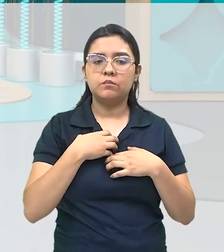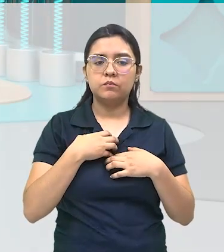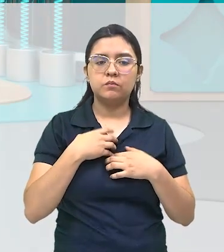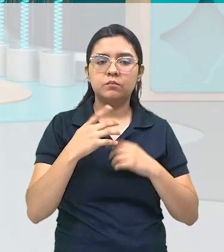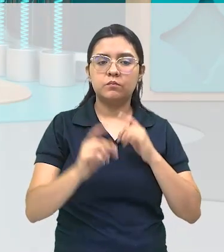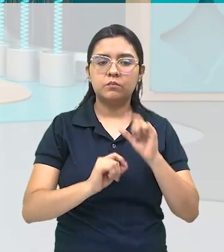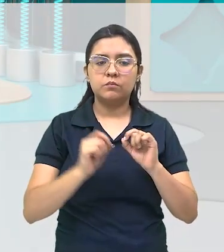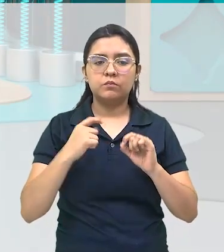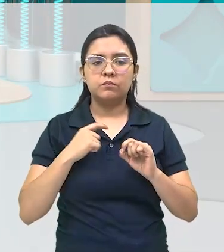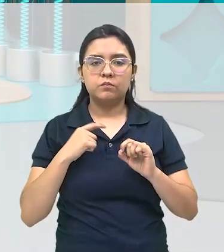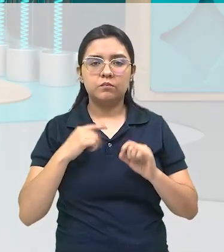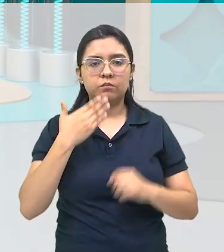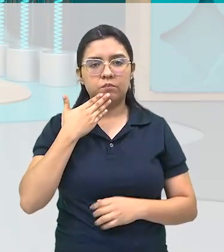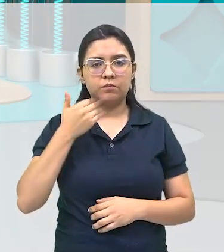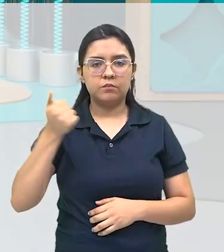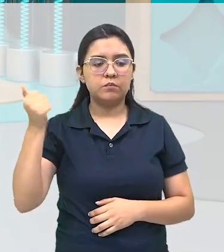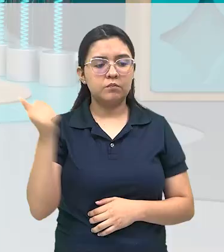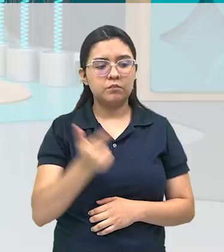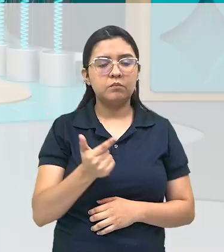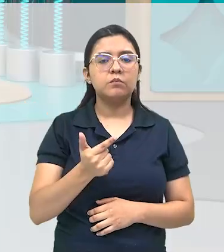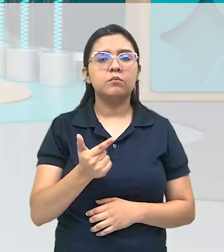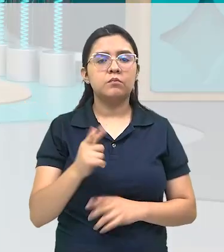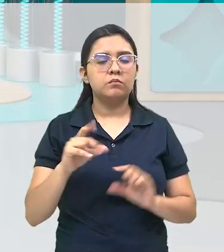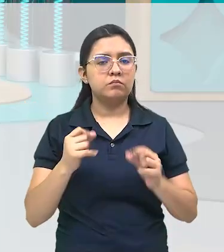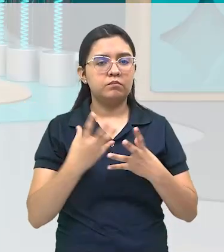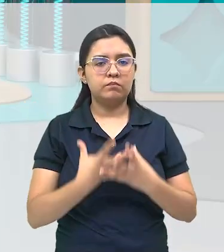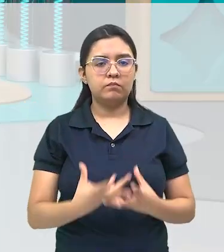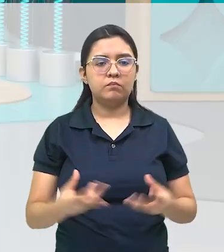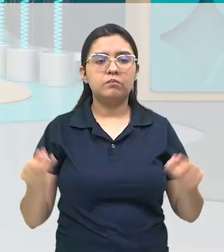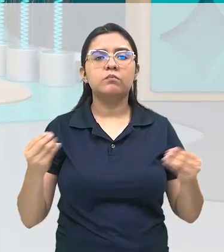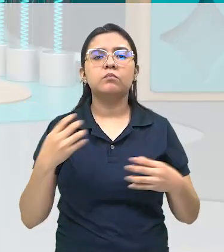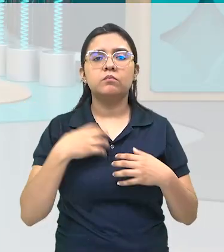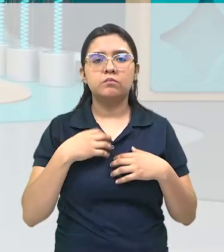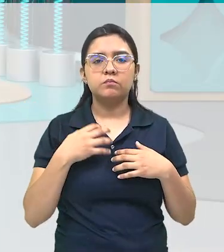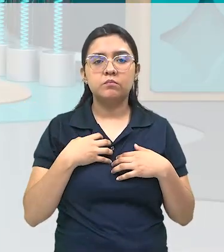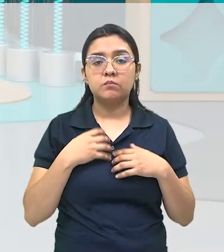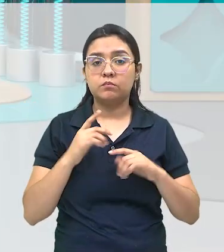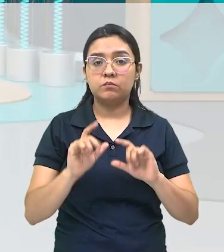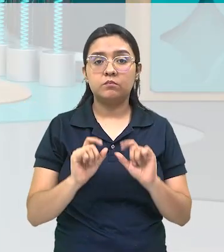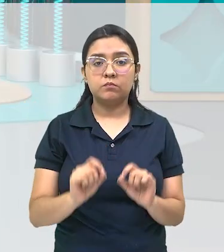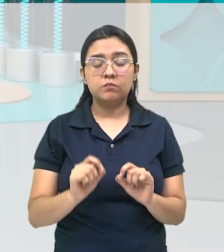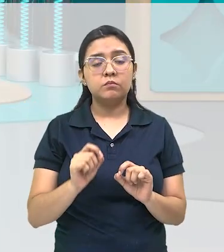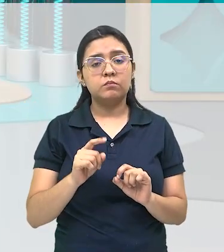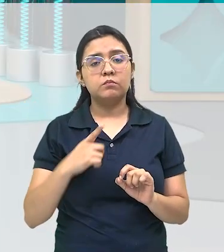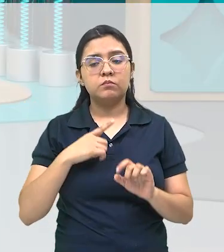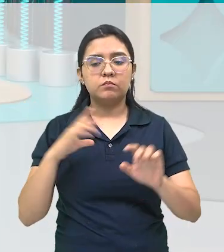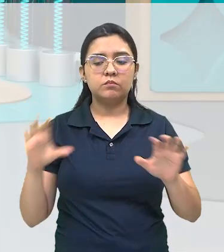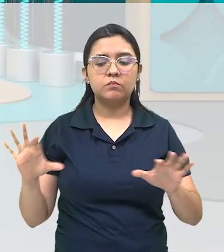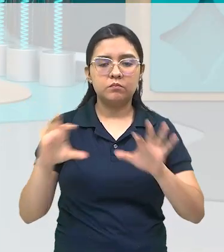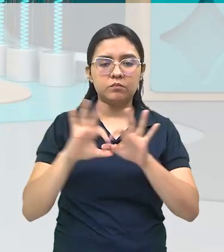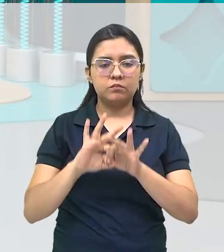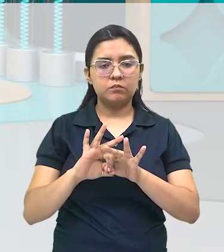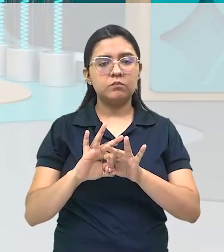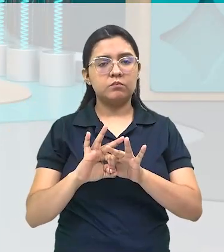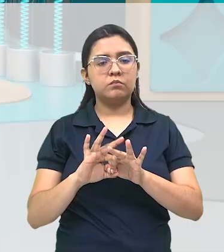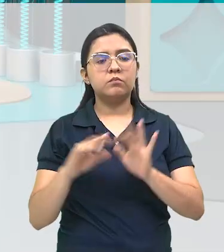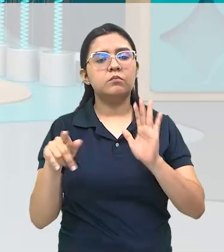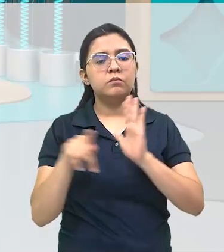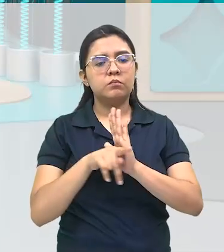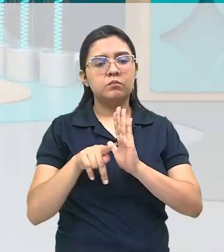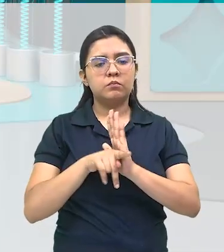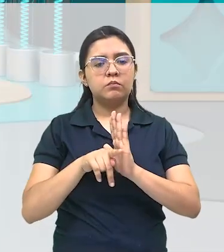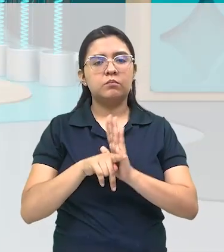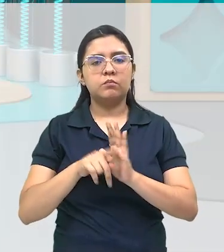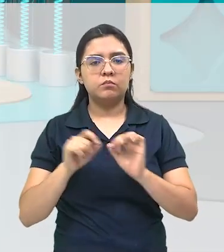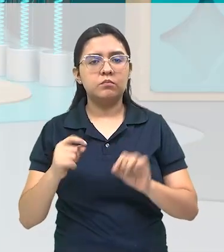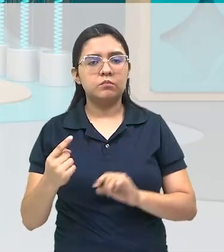que você é maior do que todos, ele some. E aí vem o sentimento de que você, junto com os demais, fazem parte de uma